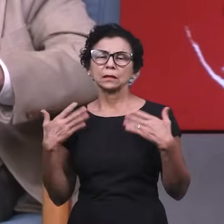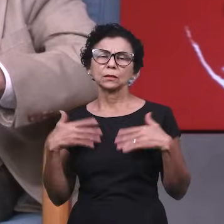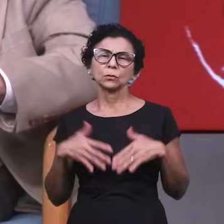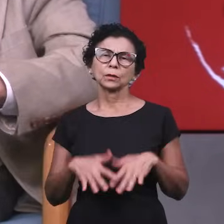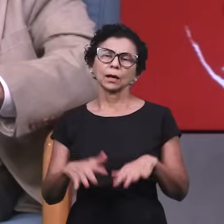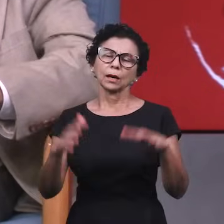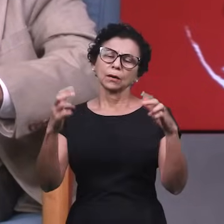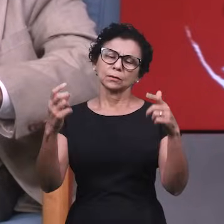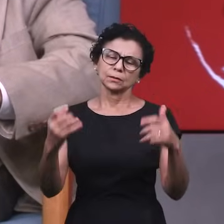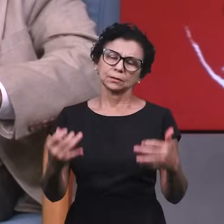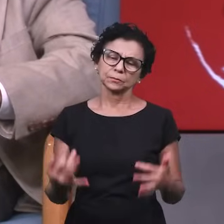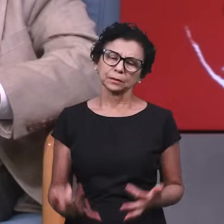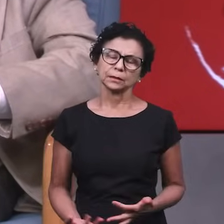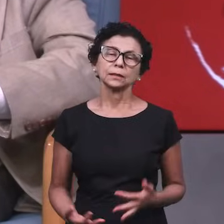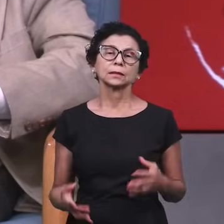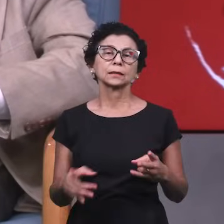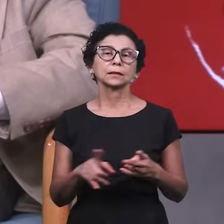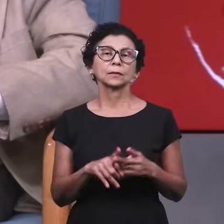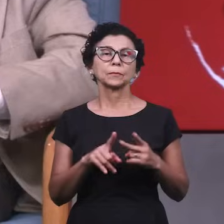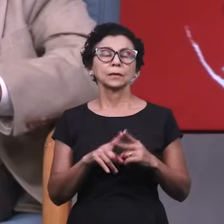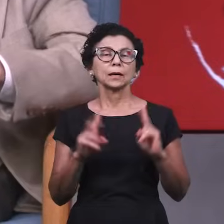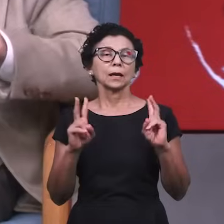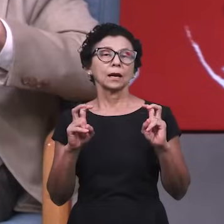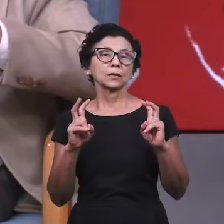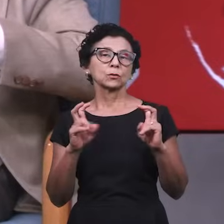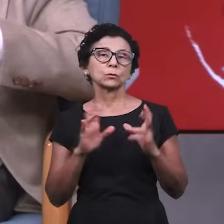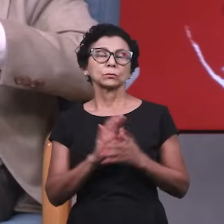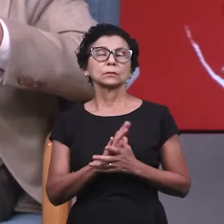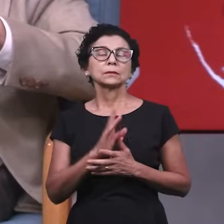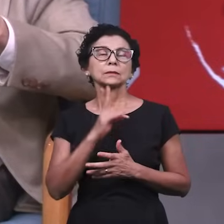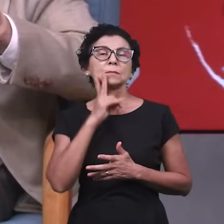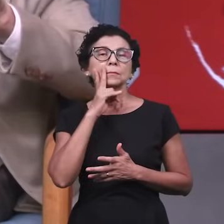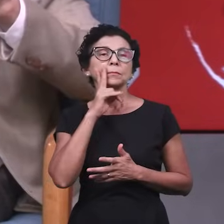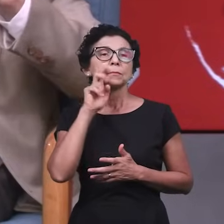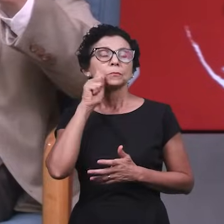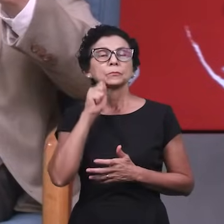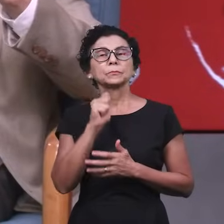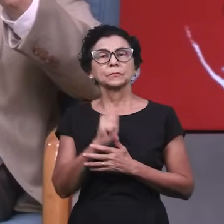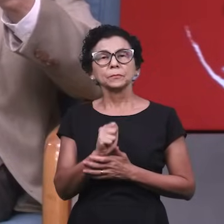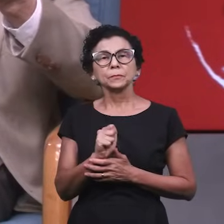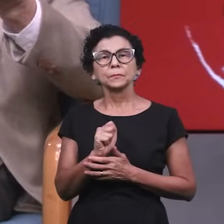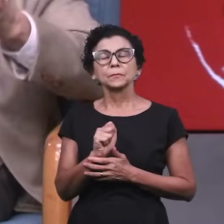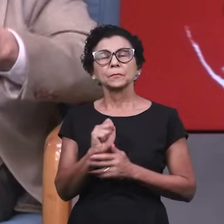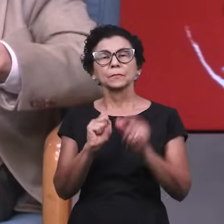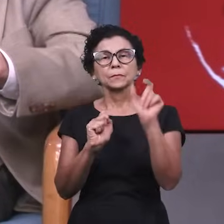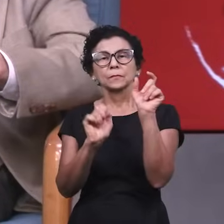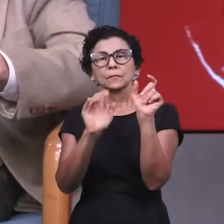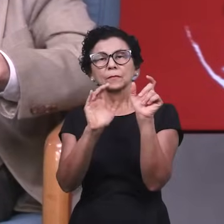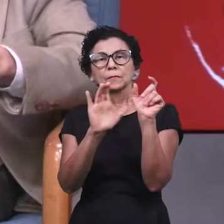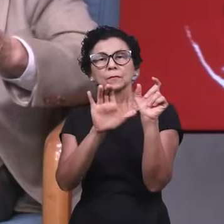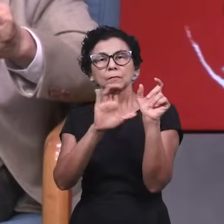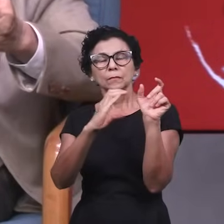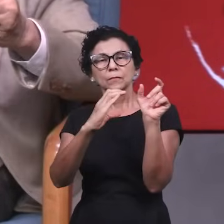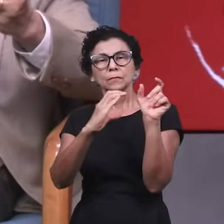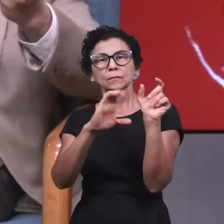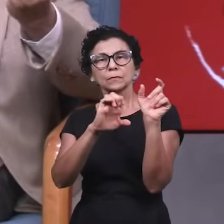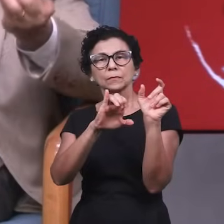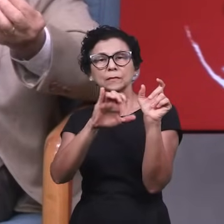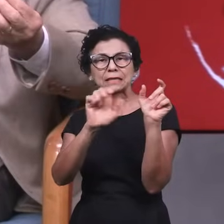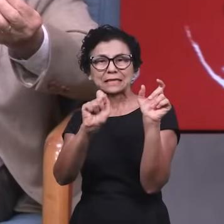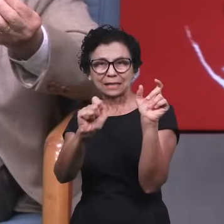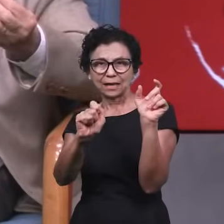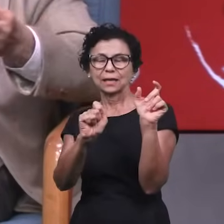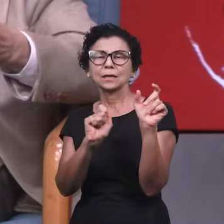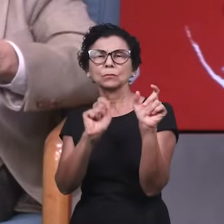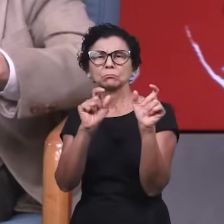ele fala sobre a ceia, ele mostra a necessidade da igreja entender o evento